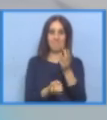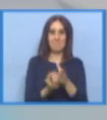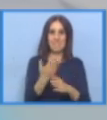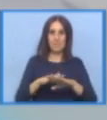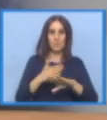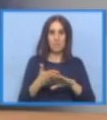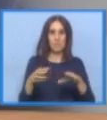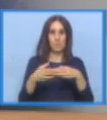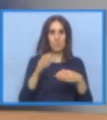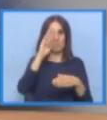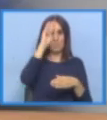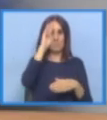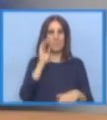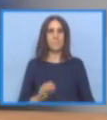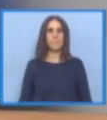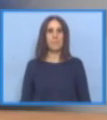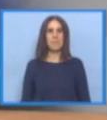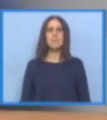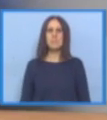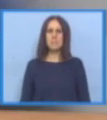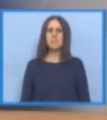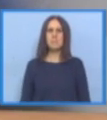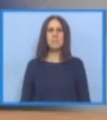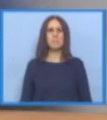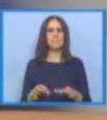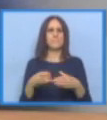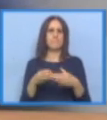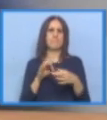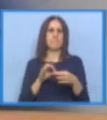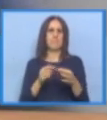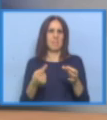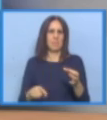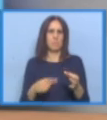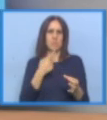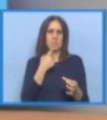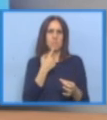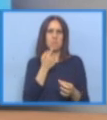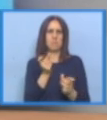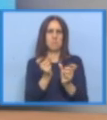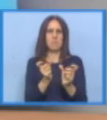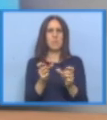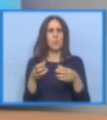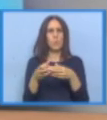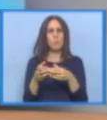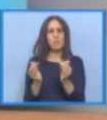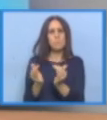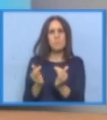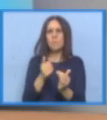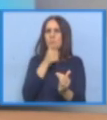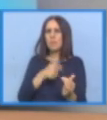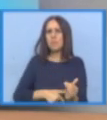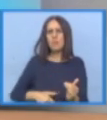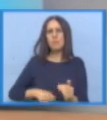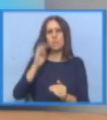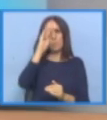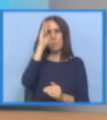trabalho do Papa. E até há já uma task force, se quisermos ir por aí, de um grupo mais pequeno de cardeais que aconselha diretamente ao Papa e que se vai